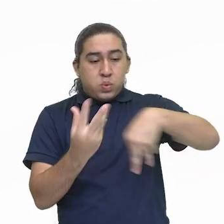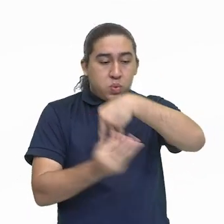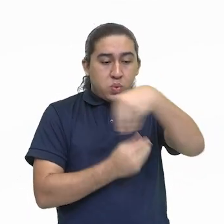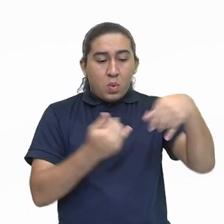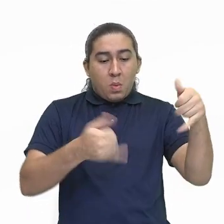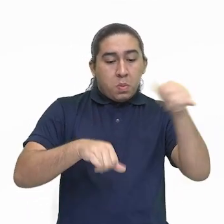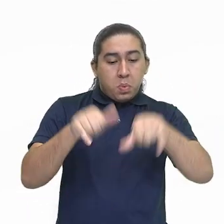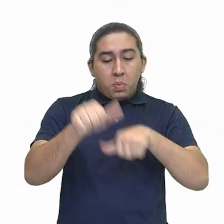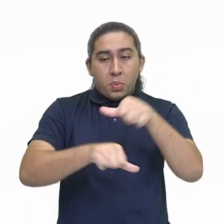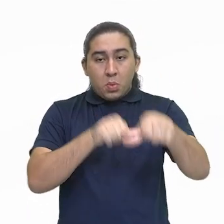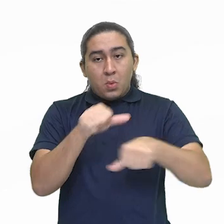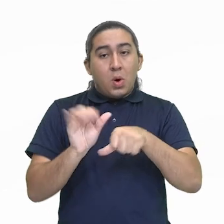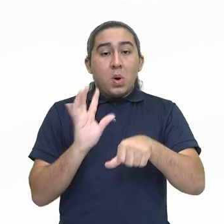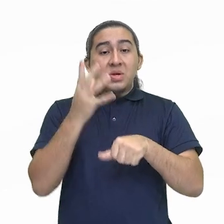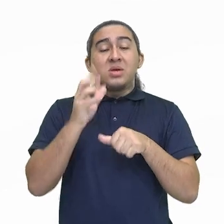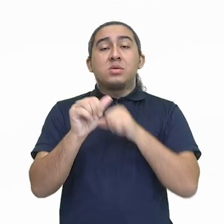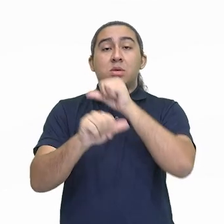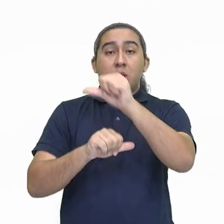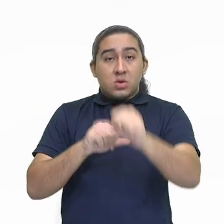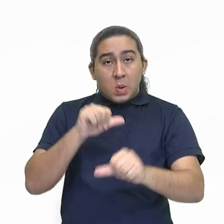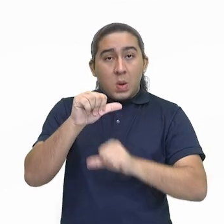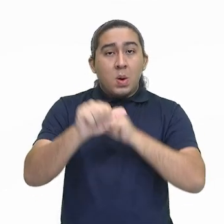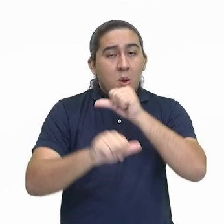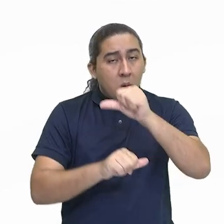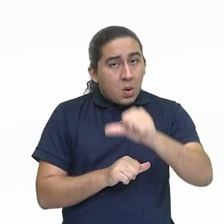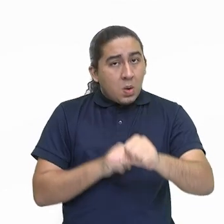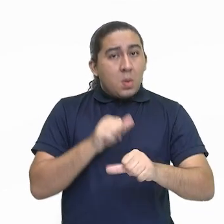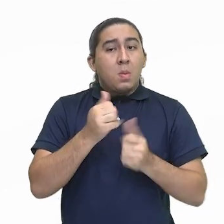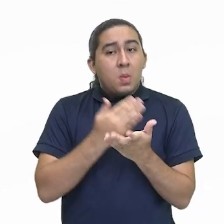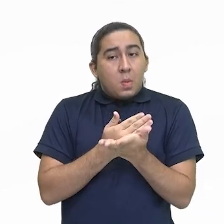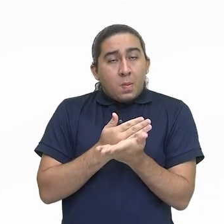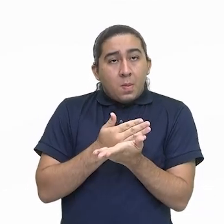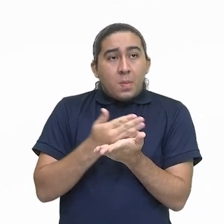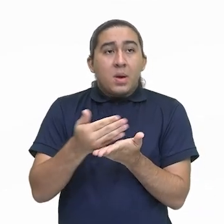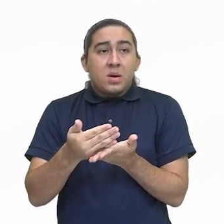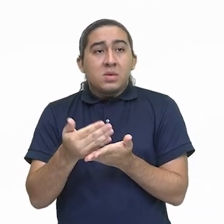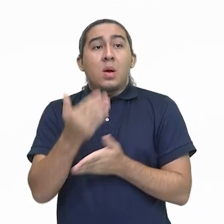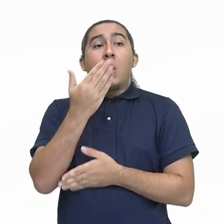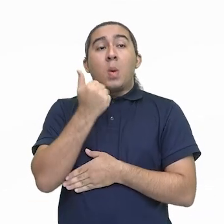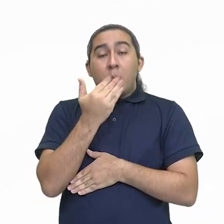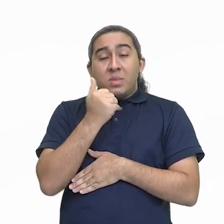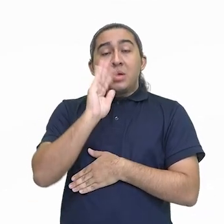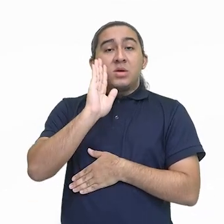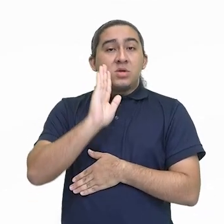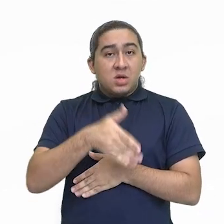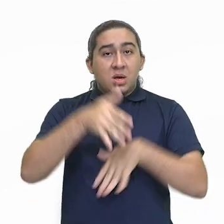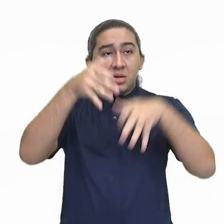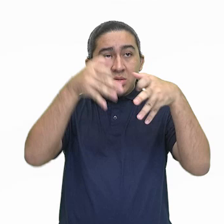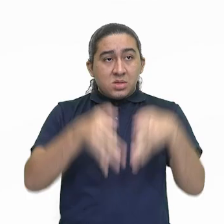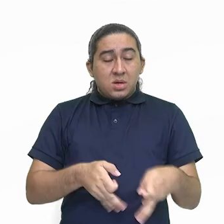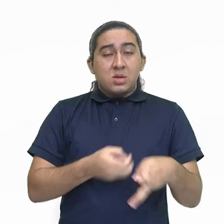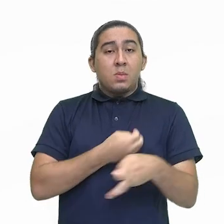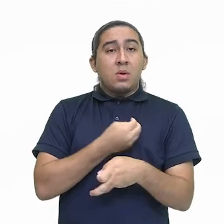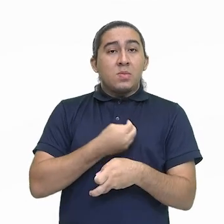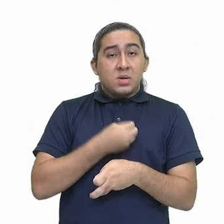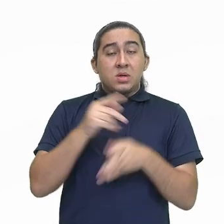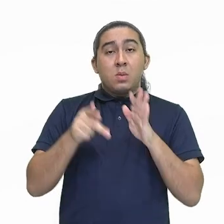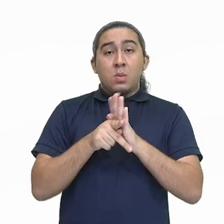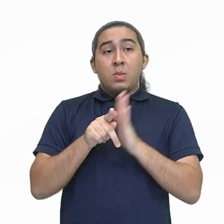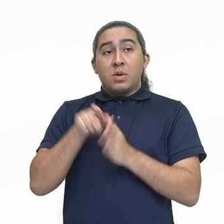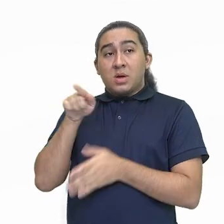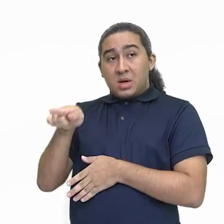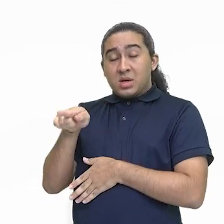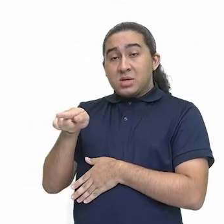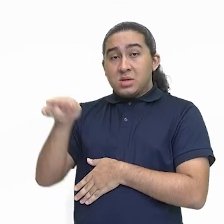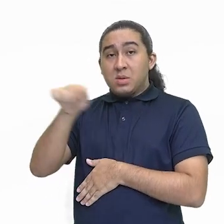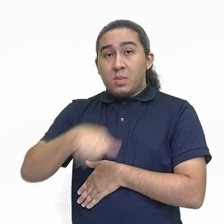primitivo, ele vai começando a mudar aos poucos. O alimento disponível para os seres